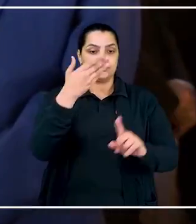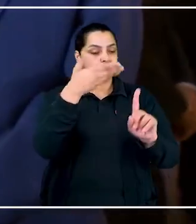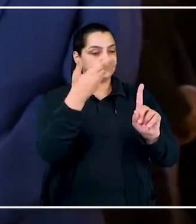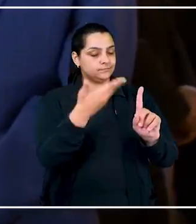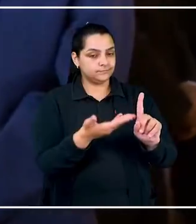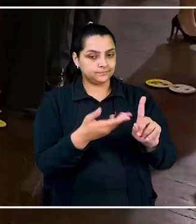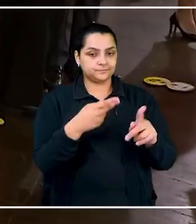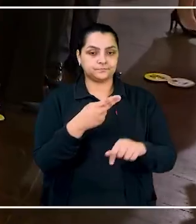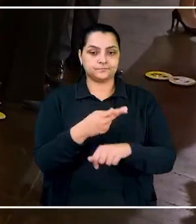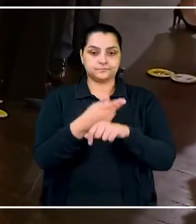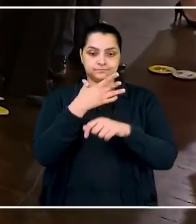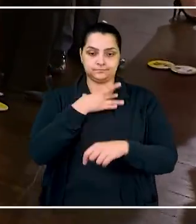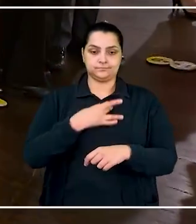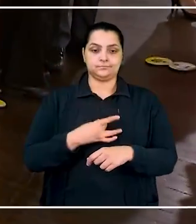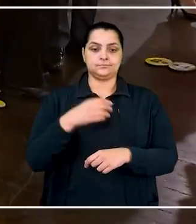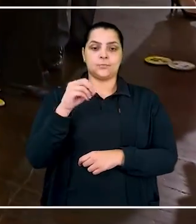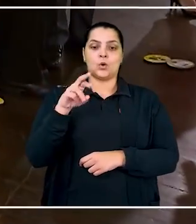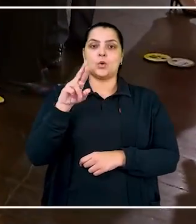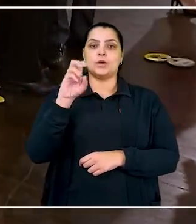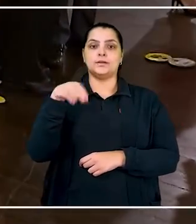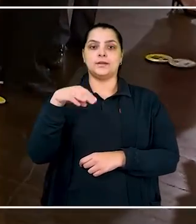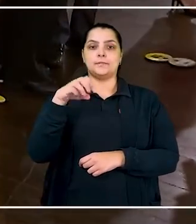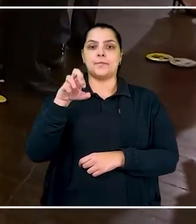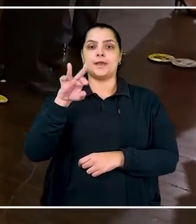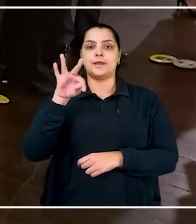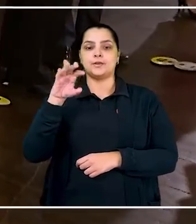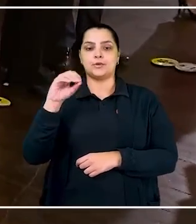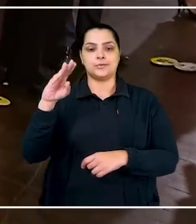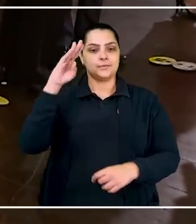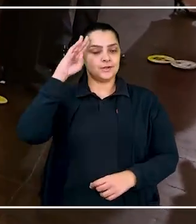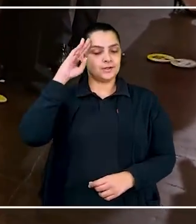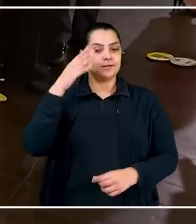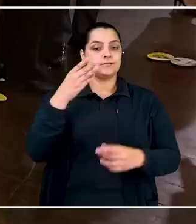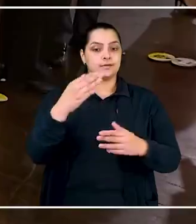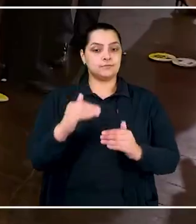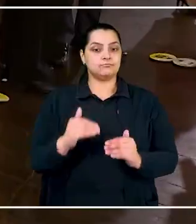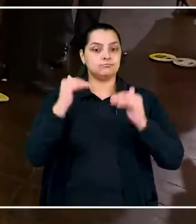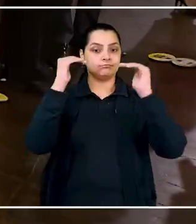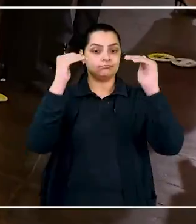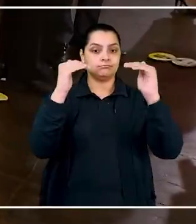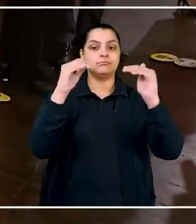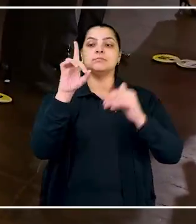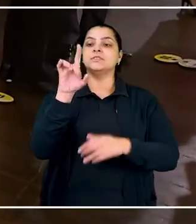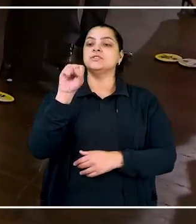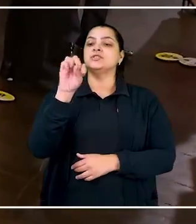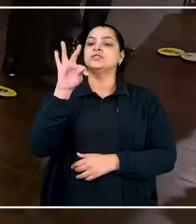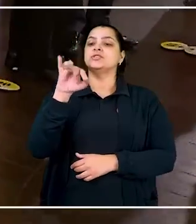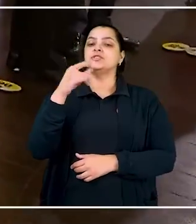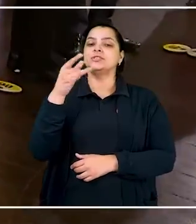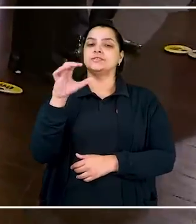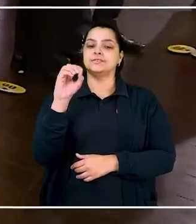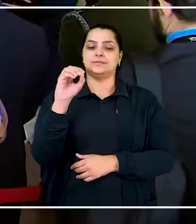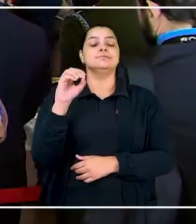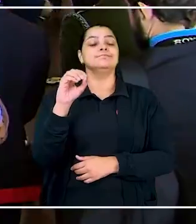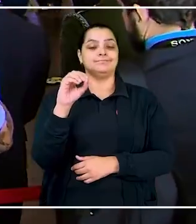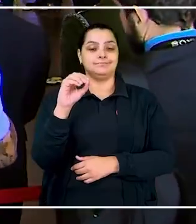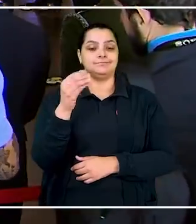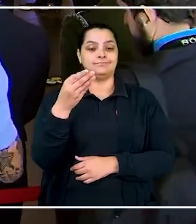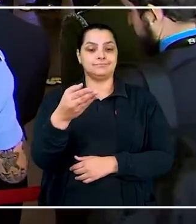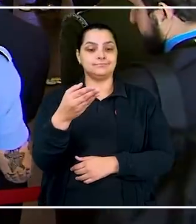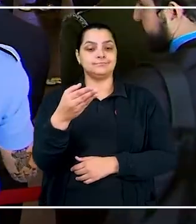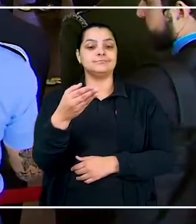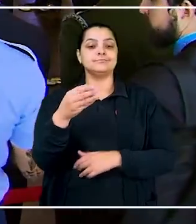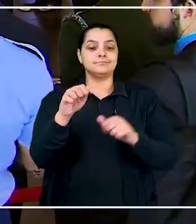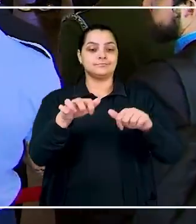foram homenageados com a medalha da Ordem do Mérito Judiciário Militar no grau Alta Distinção. A comenda foi entregue